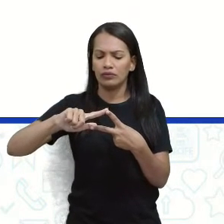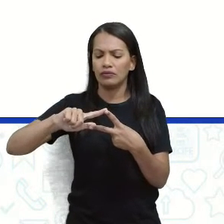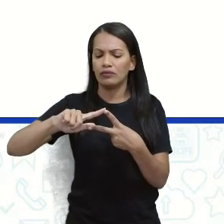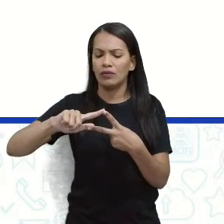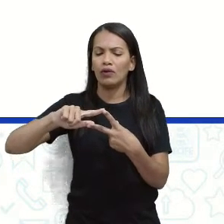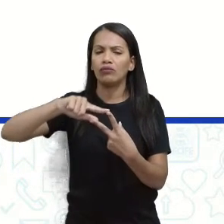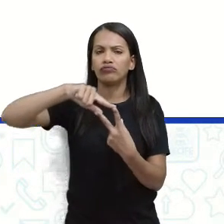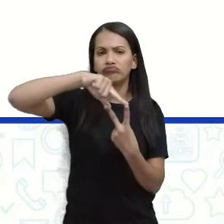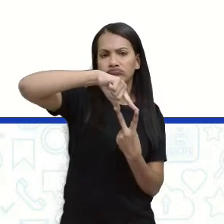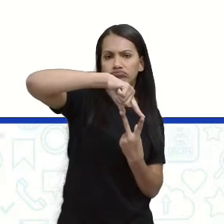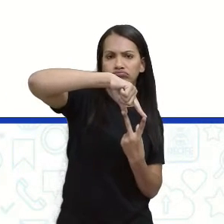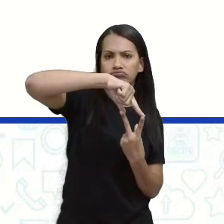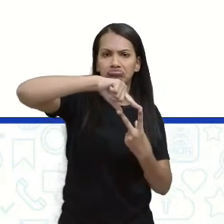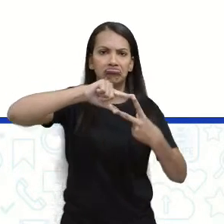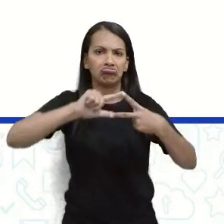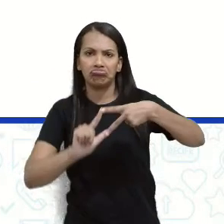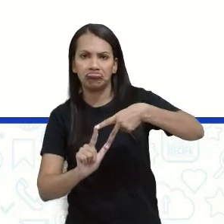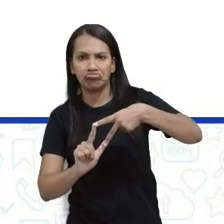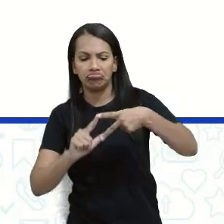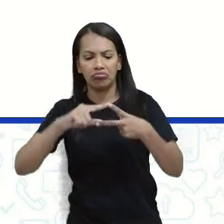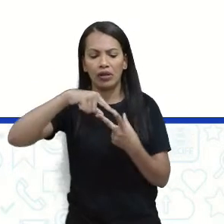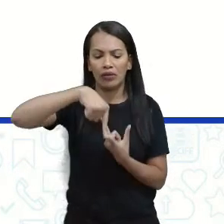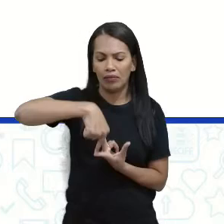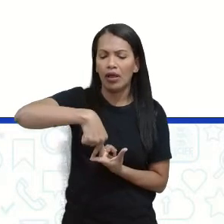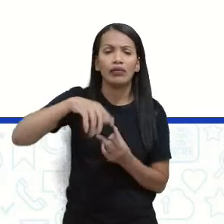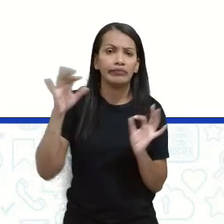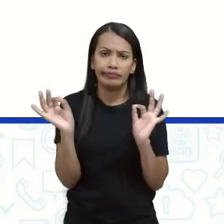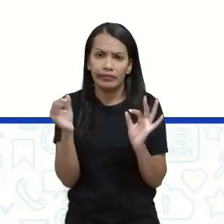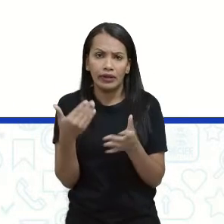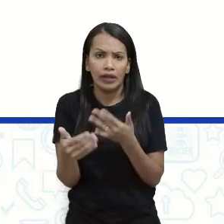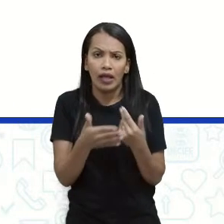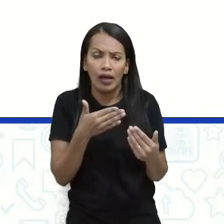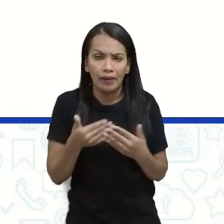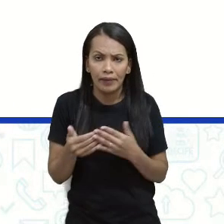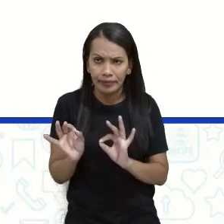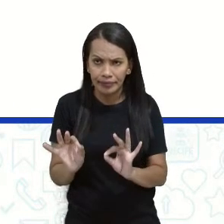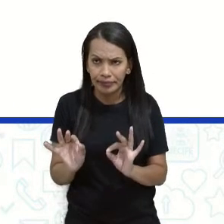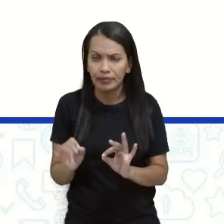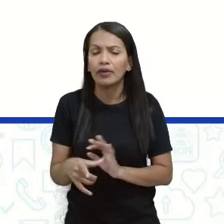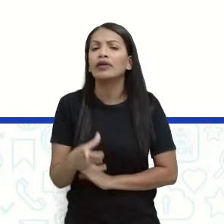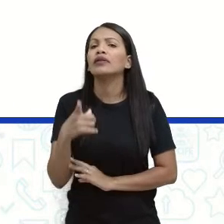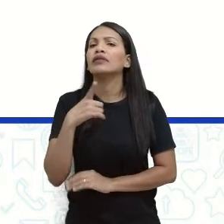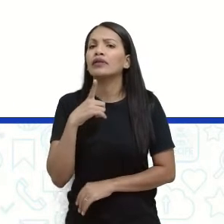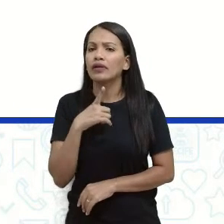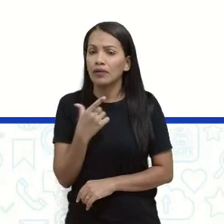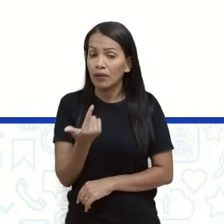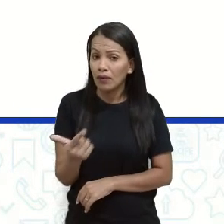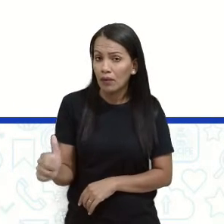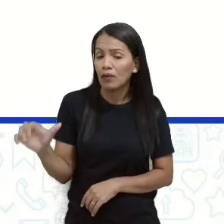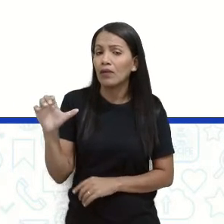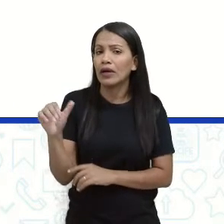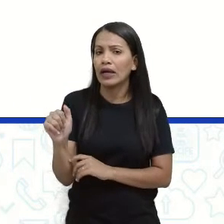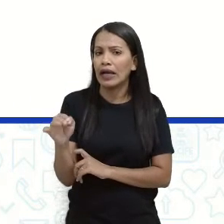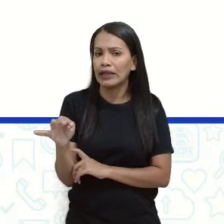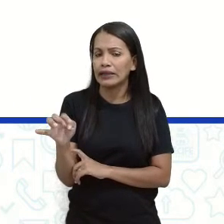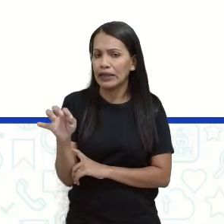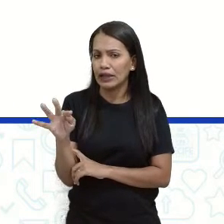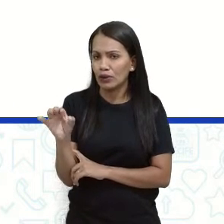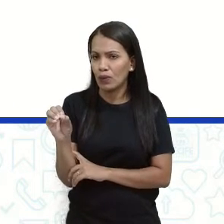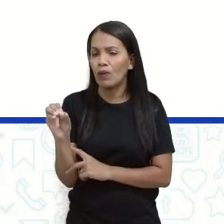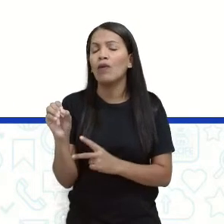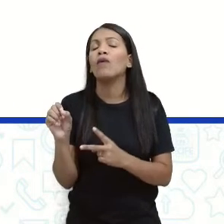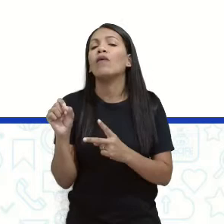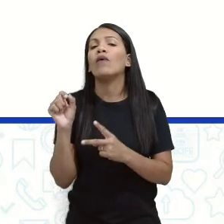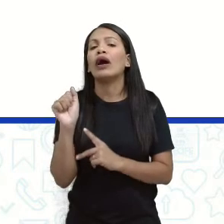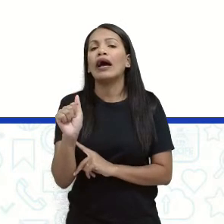você está enxergando aí. E tem o outro cateto embaixo, que é chamado cateto adjacente. E esse cateto adjacente, ele é